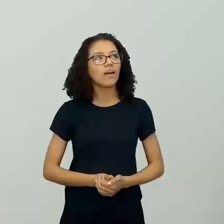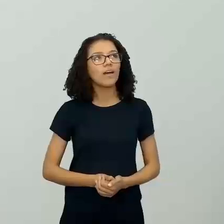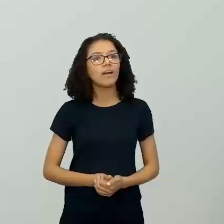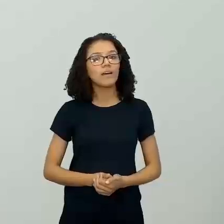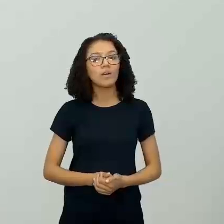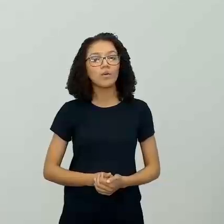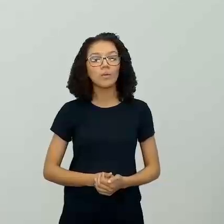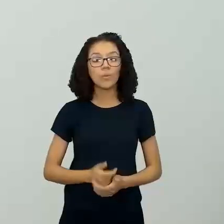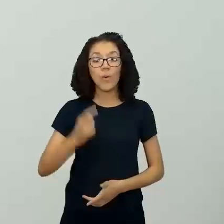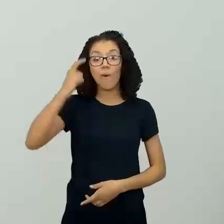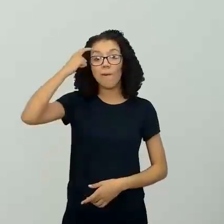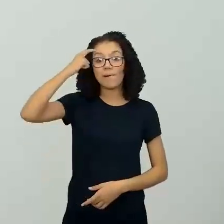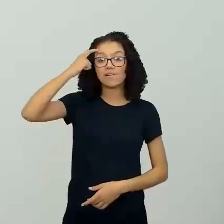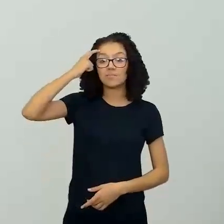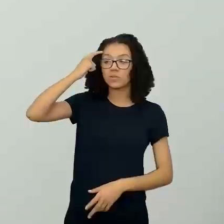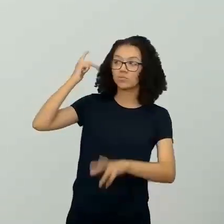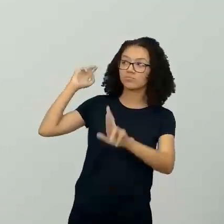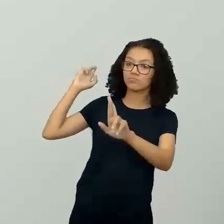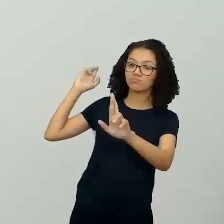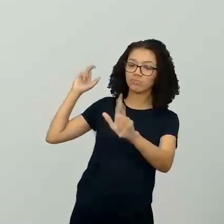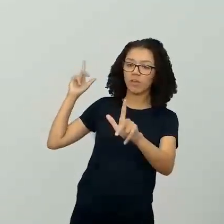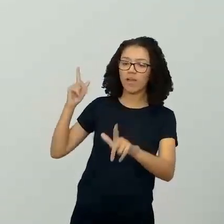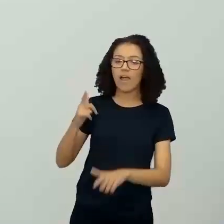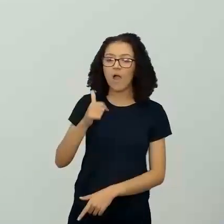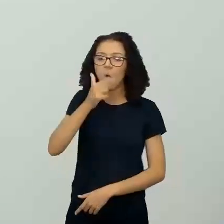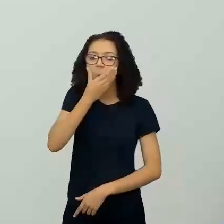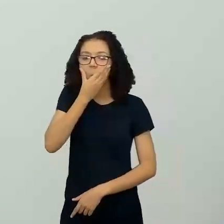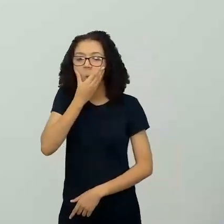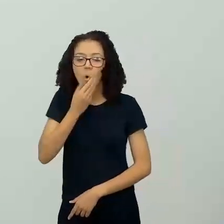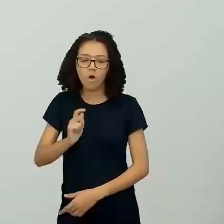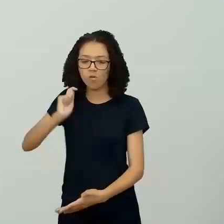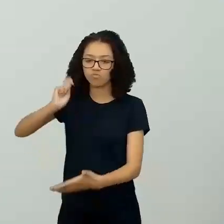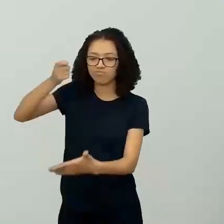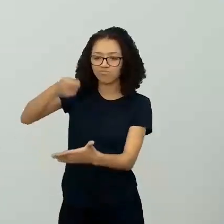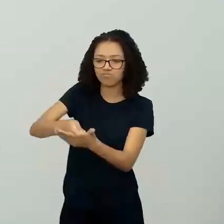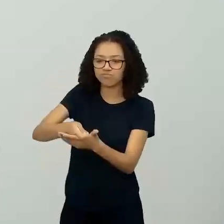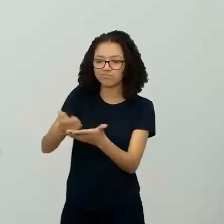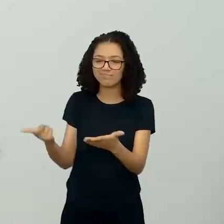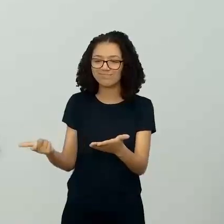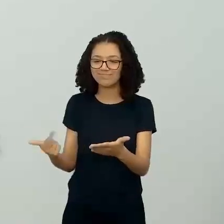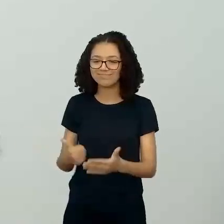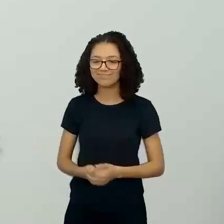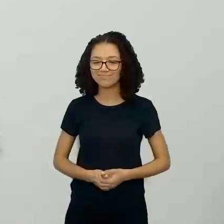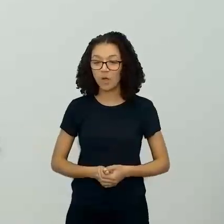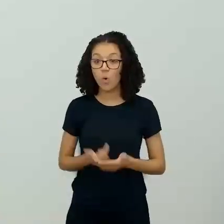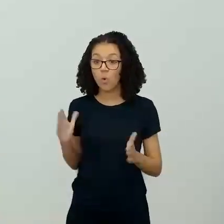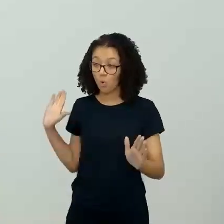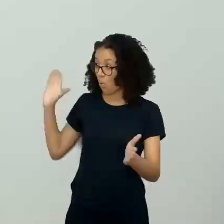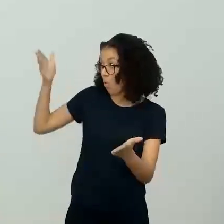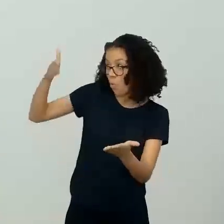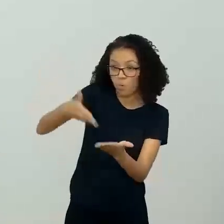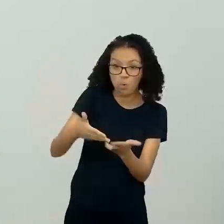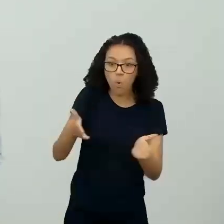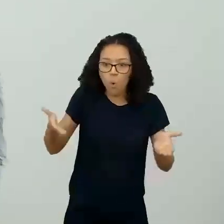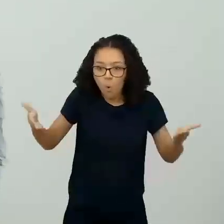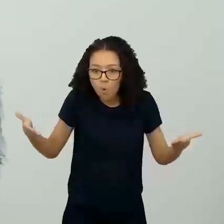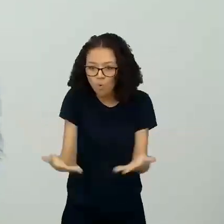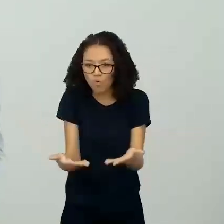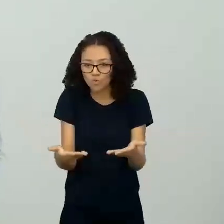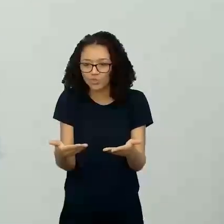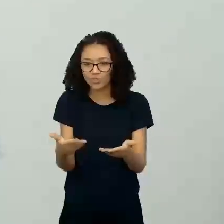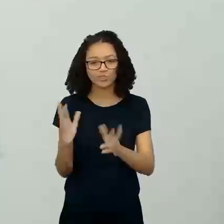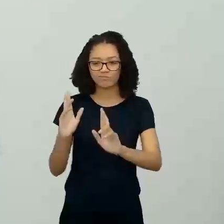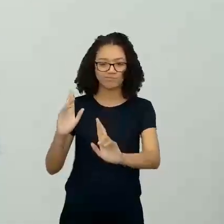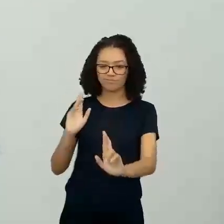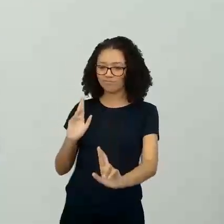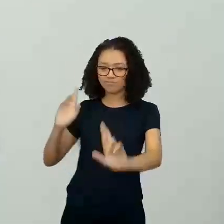o pensamento é diferente entre o homem, entre a mulher. Hoje eu acho que é mais, não digo que tirou